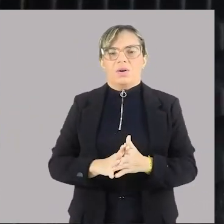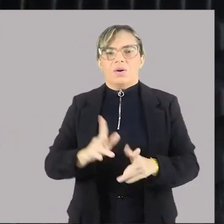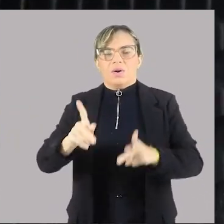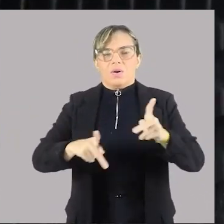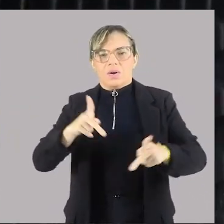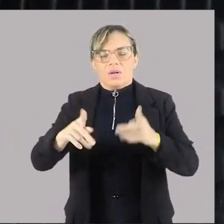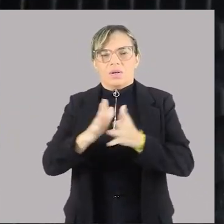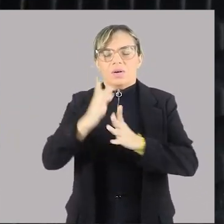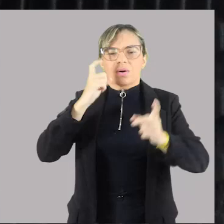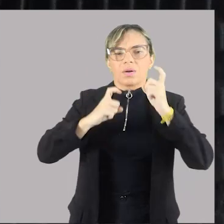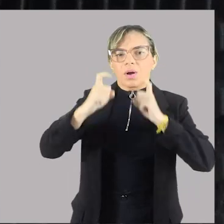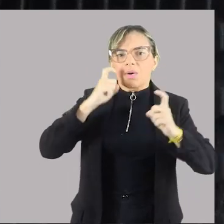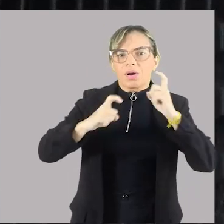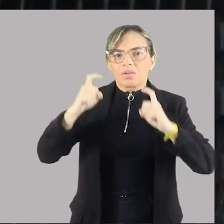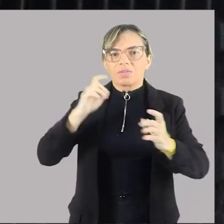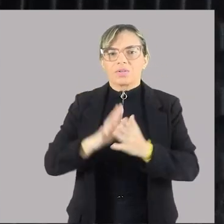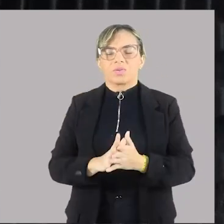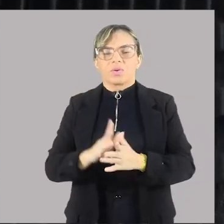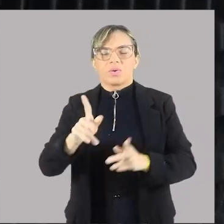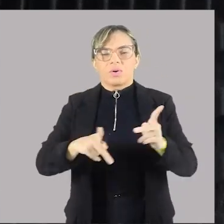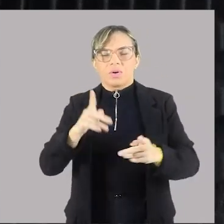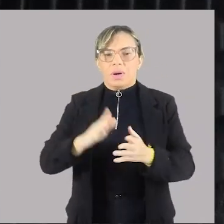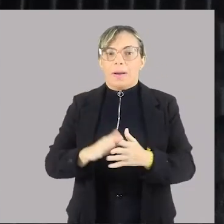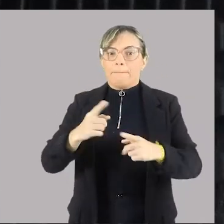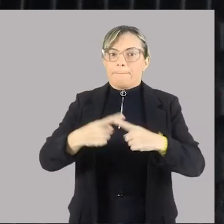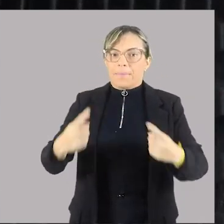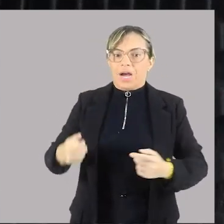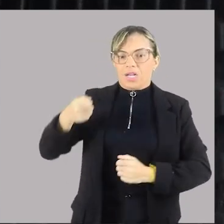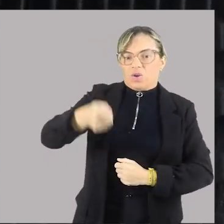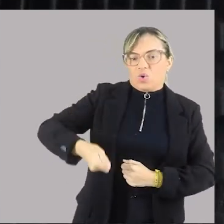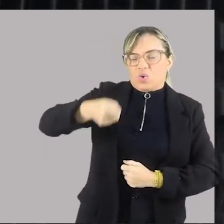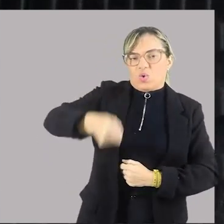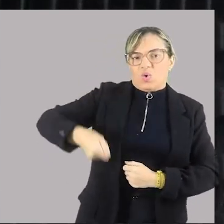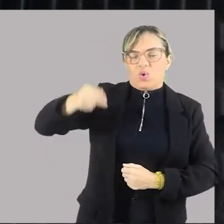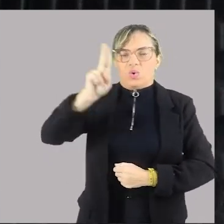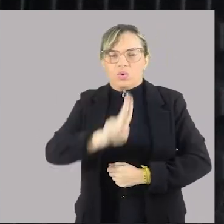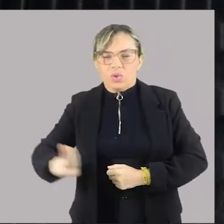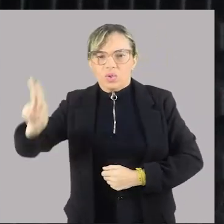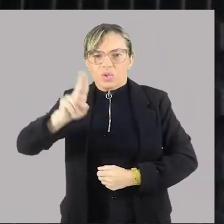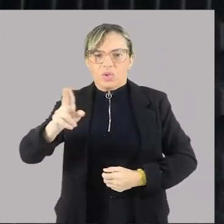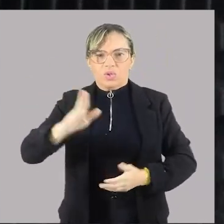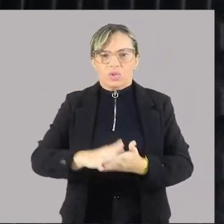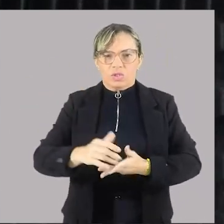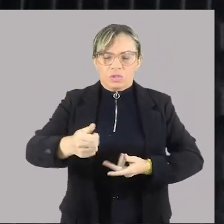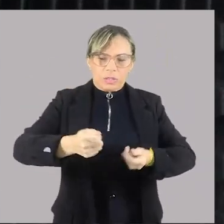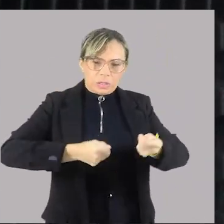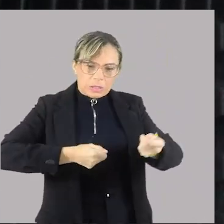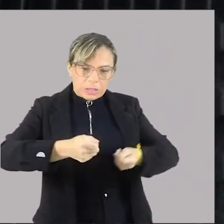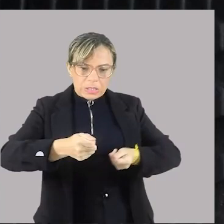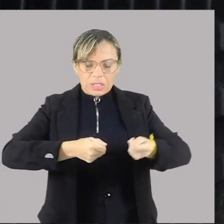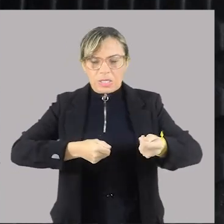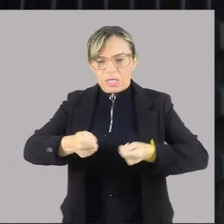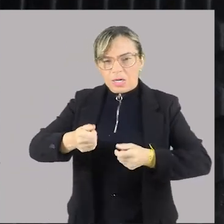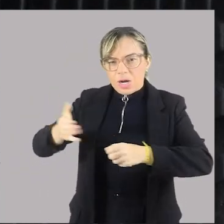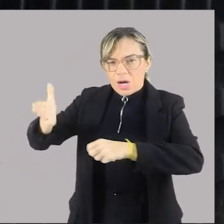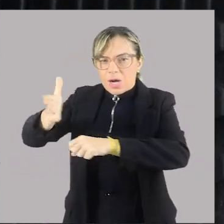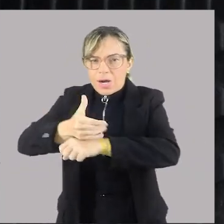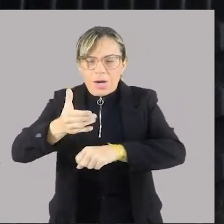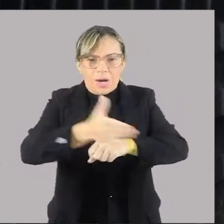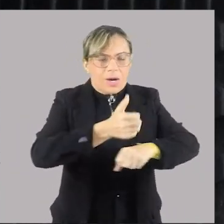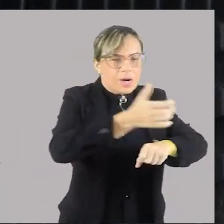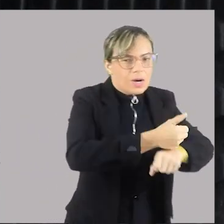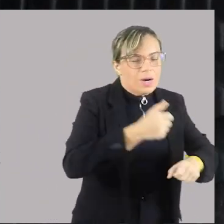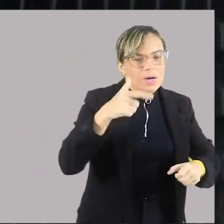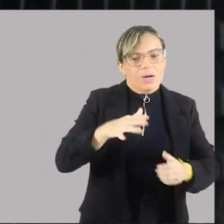varguista, autoritário, ele vai ser utilizado como instrumento de manipulação das por parte